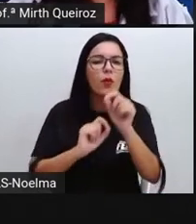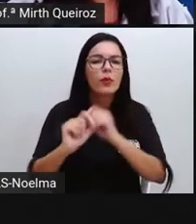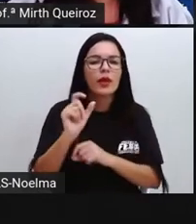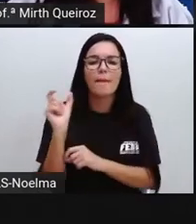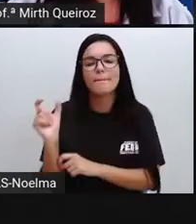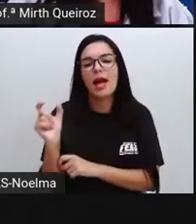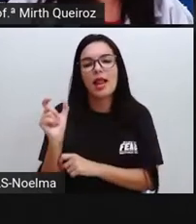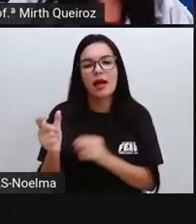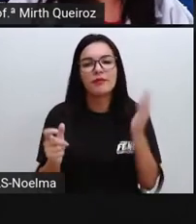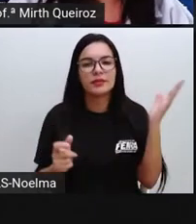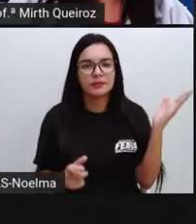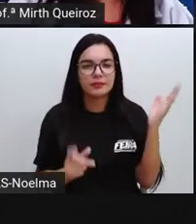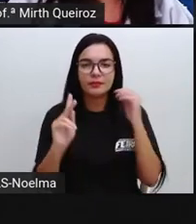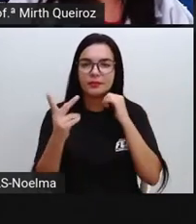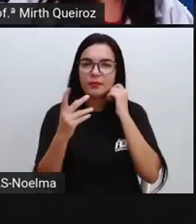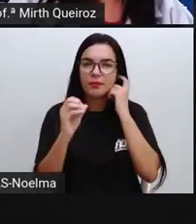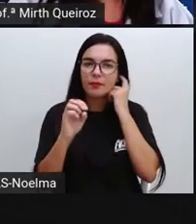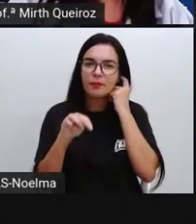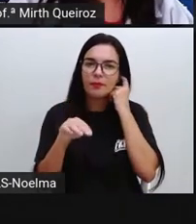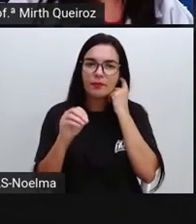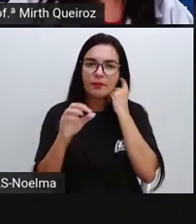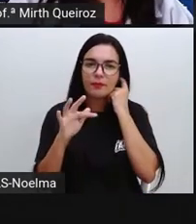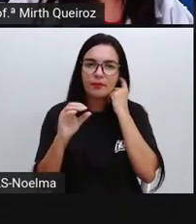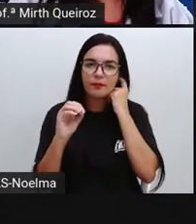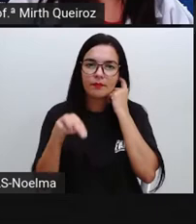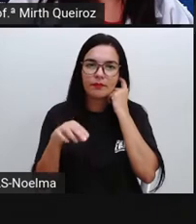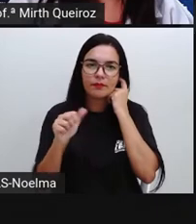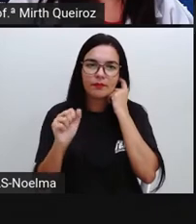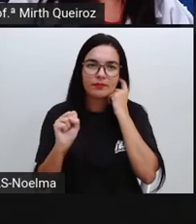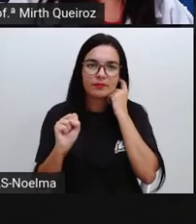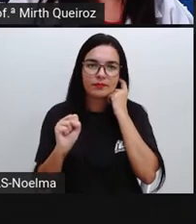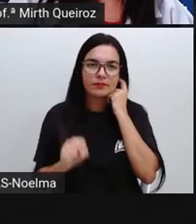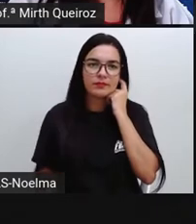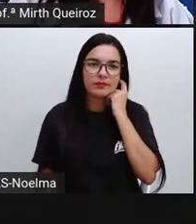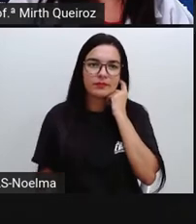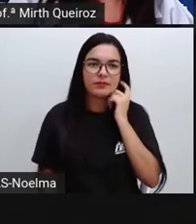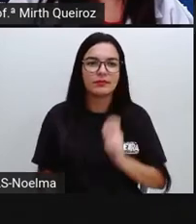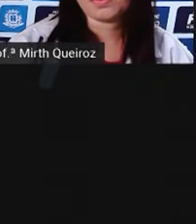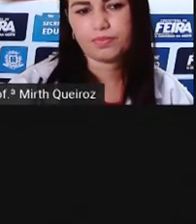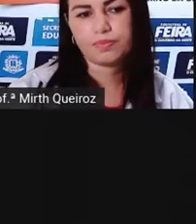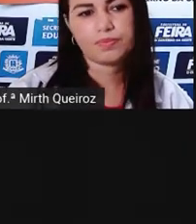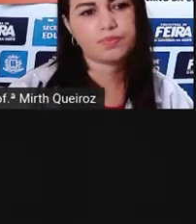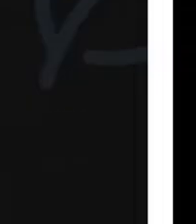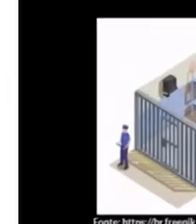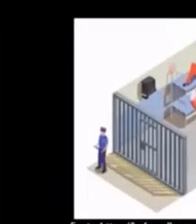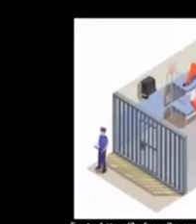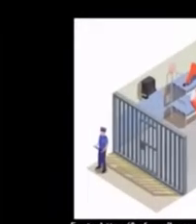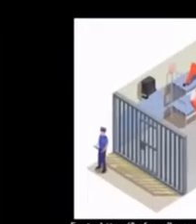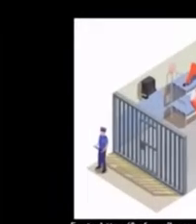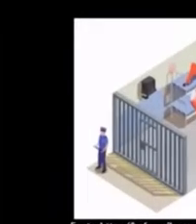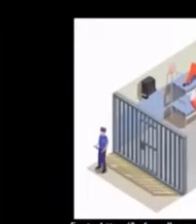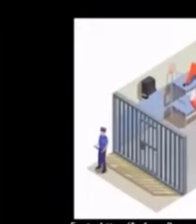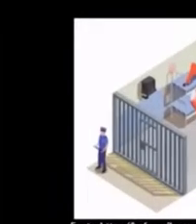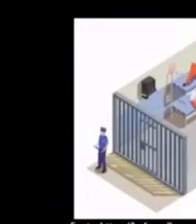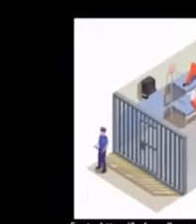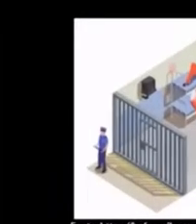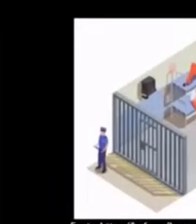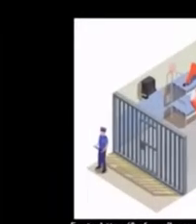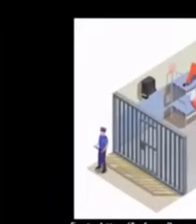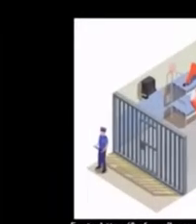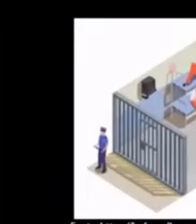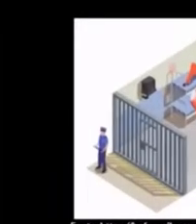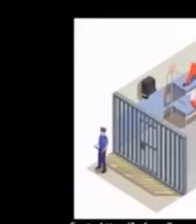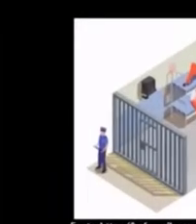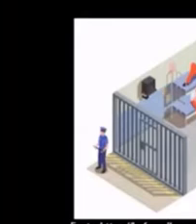palavras homófona. Olá pessoal, tudo bom com vocês? Você consegue